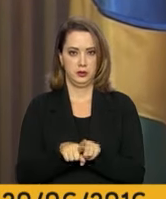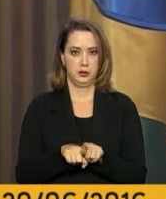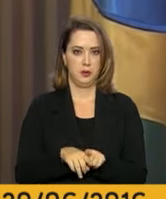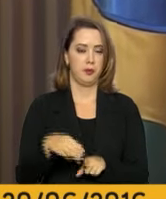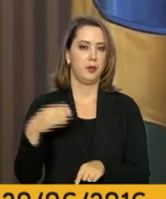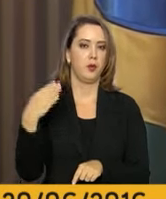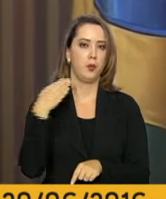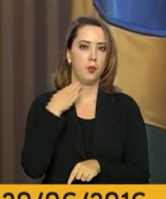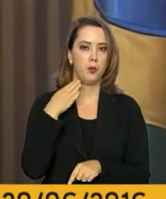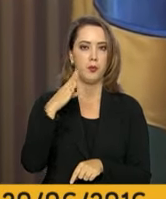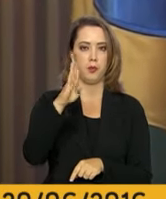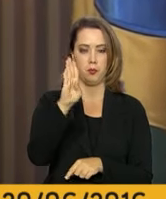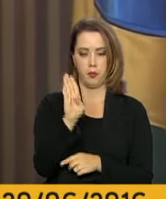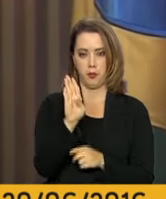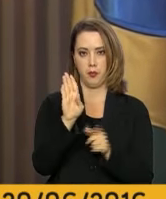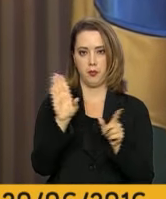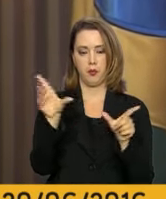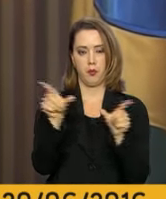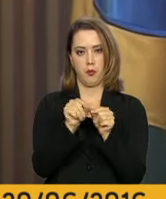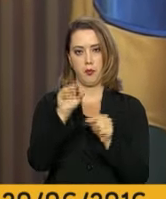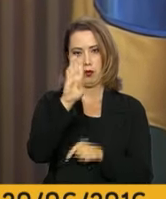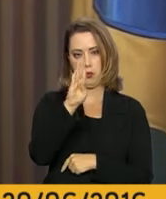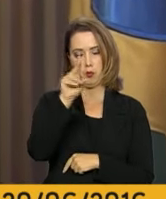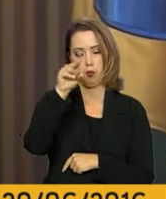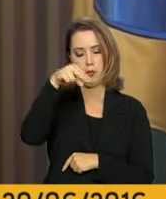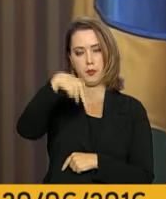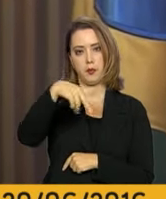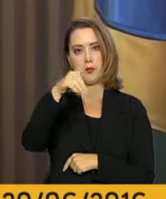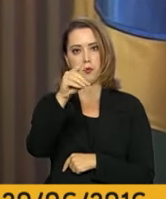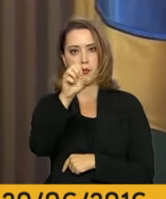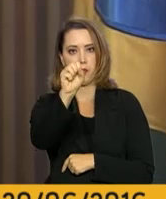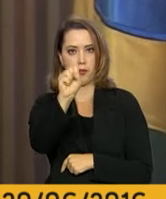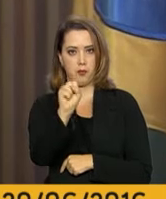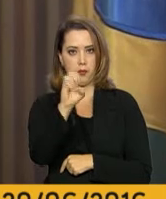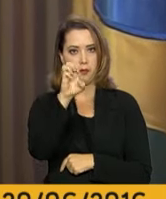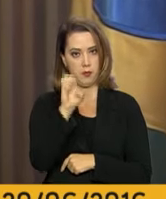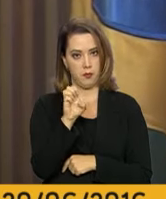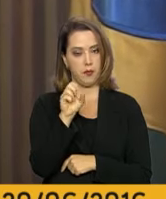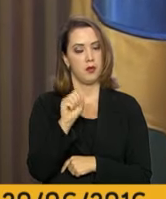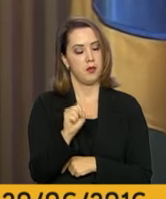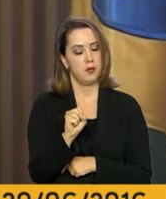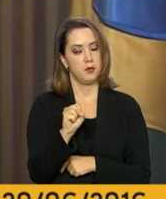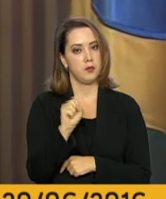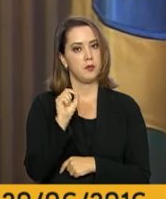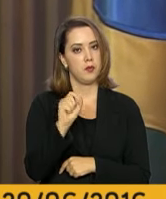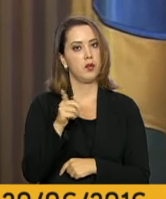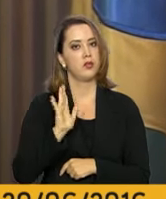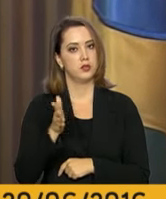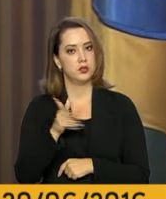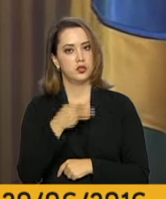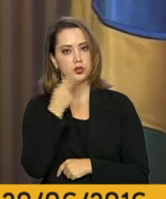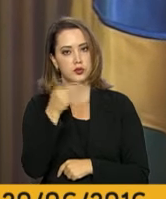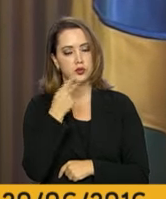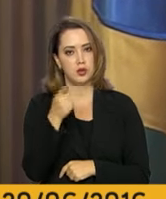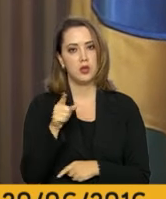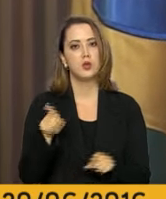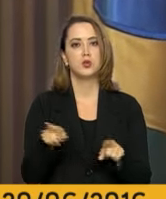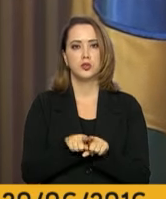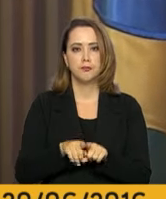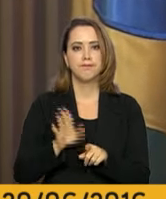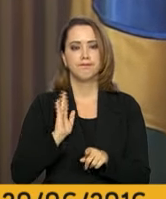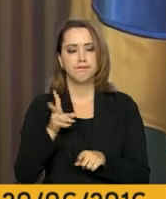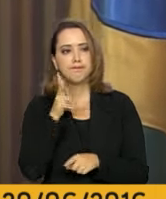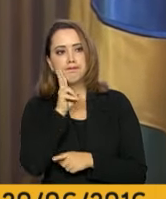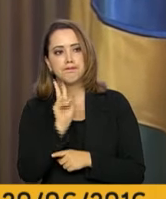sintetizada pelo nobilíssimo Governador jaon Barreto eu quero dizer que nós vamos mandar